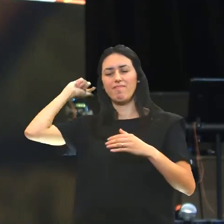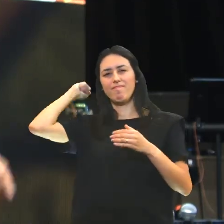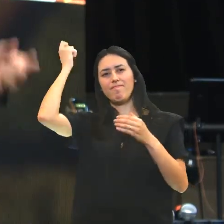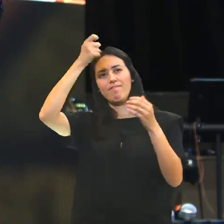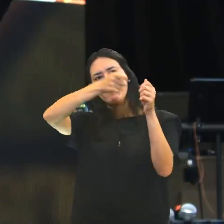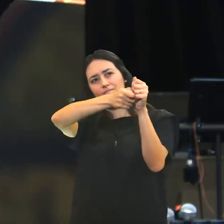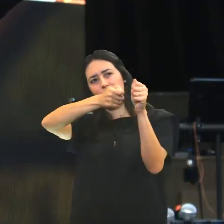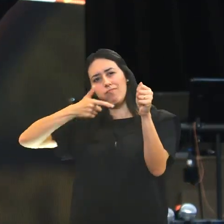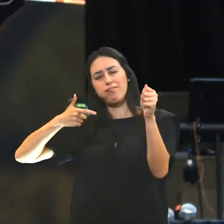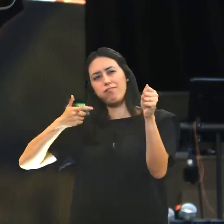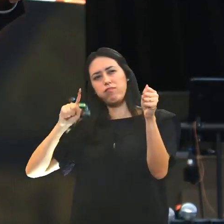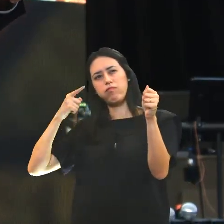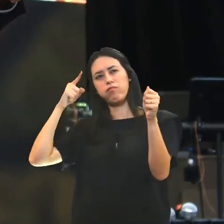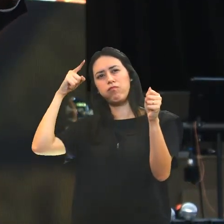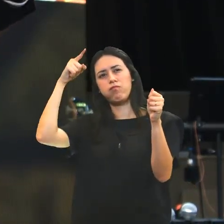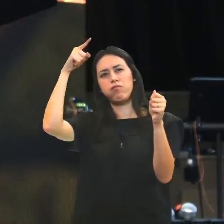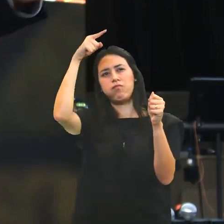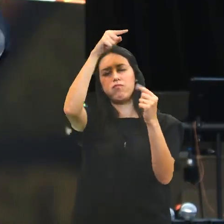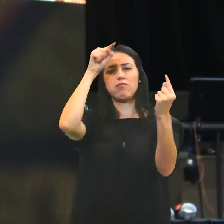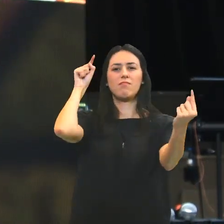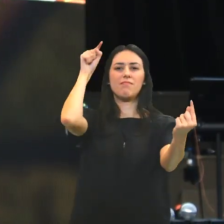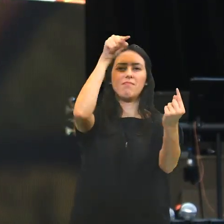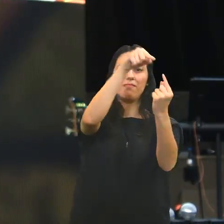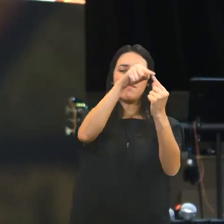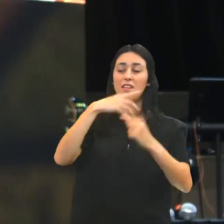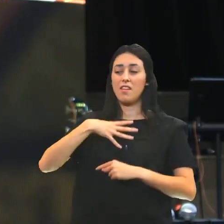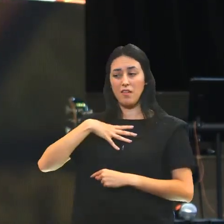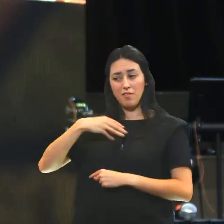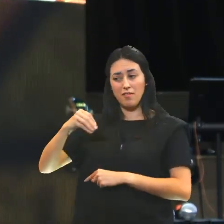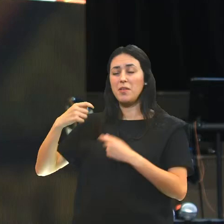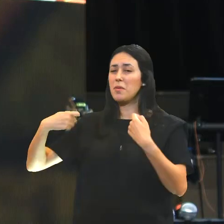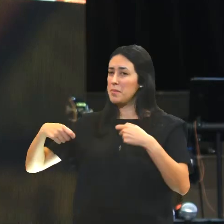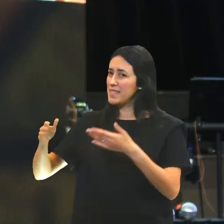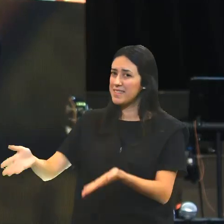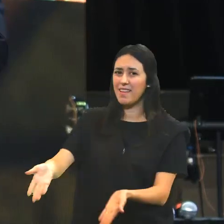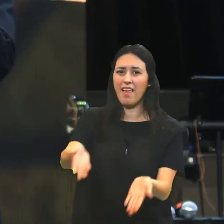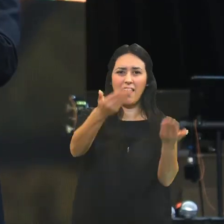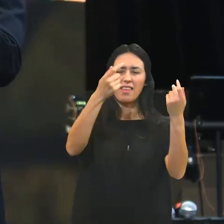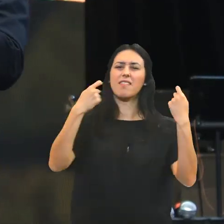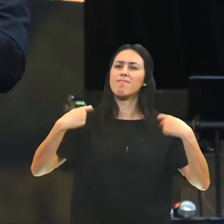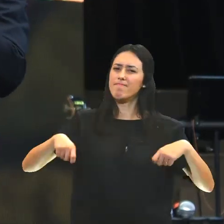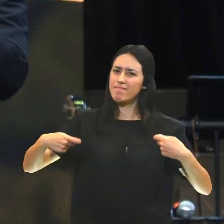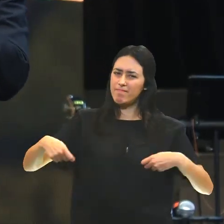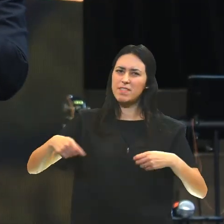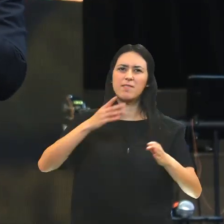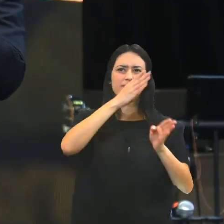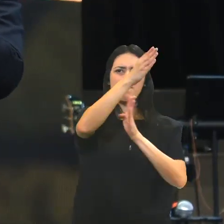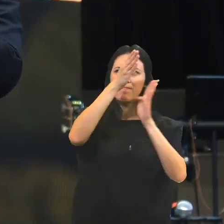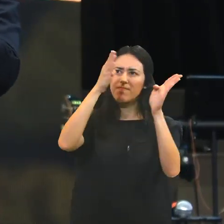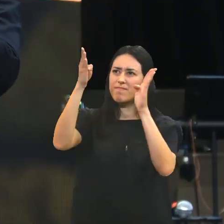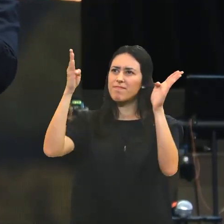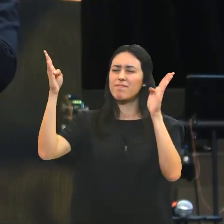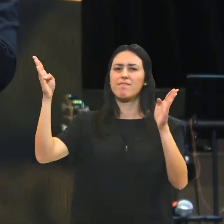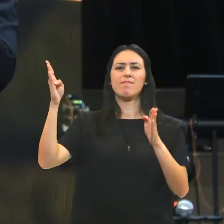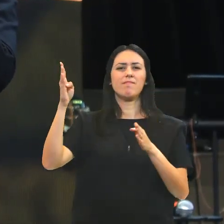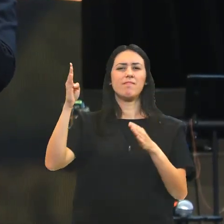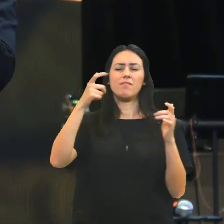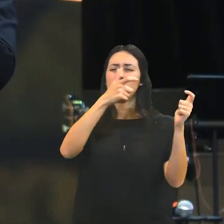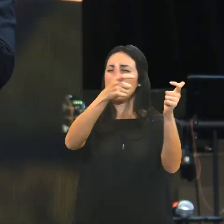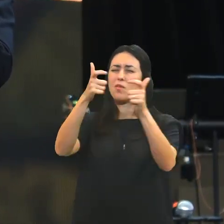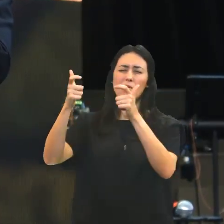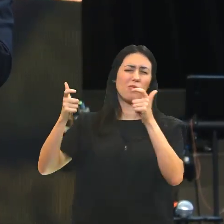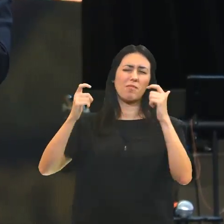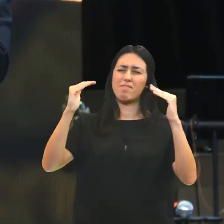distante. Nossos filhos precisam ir onde a gente não consegue ir. Eles irão e alcançarão pontos muito